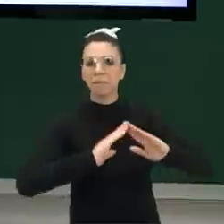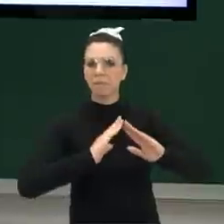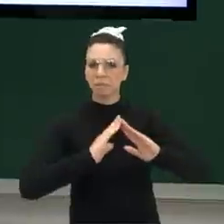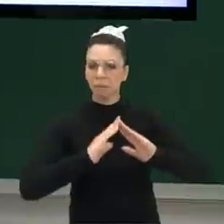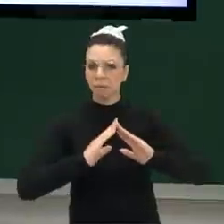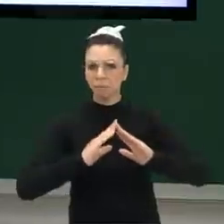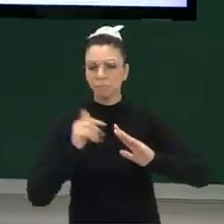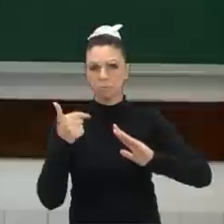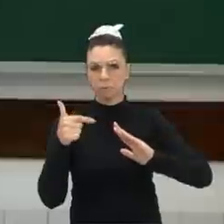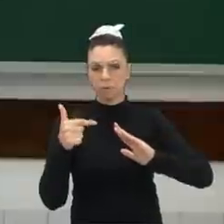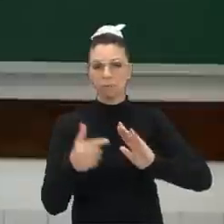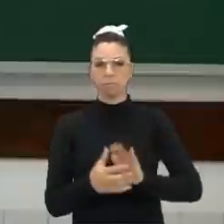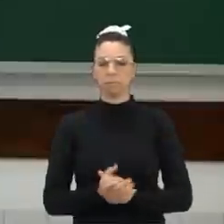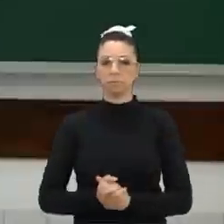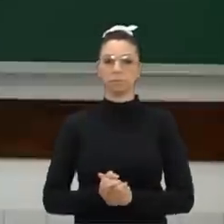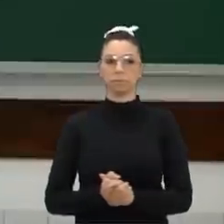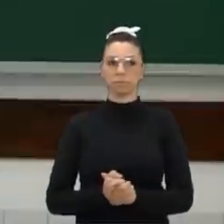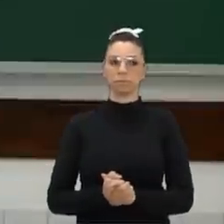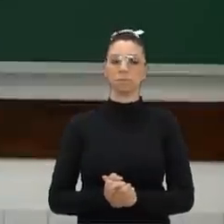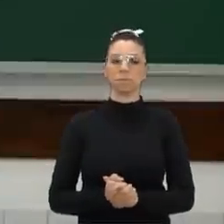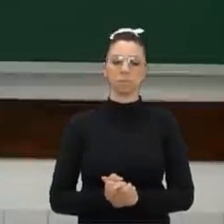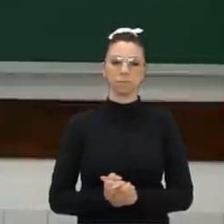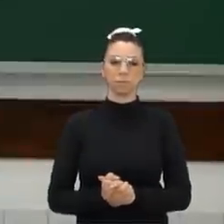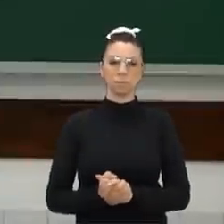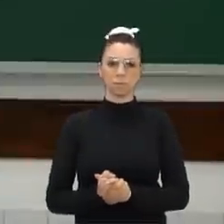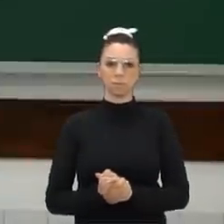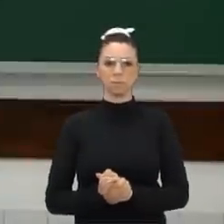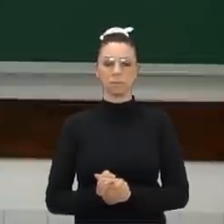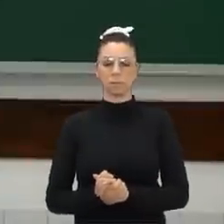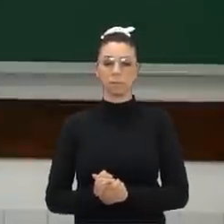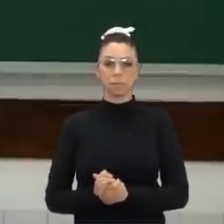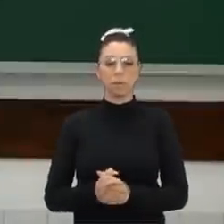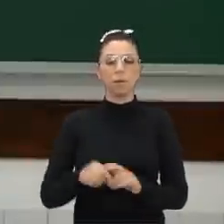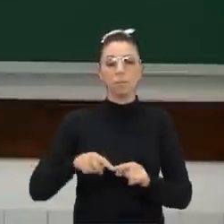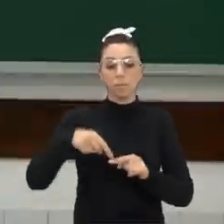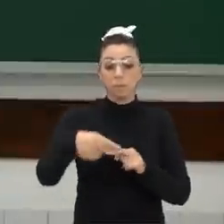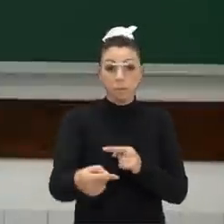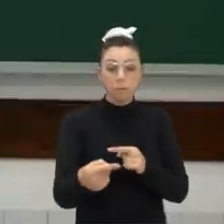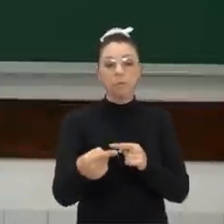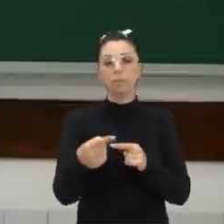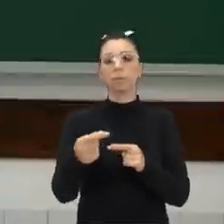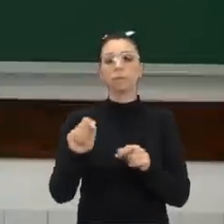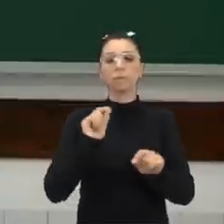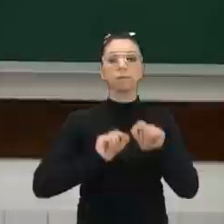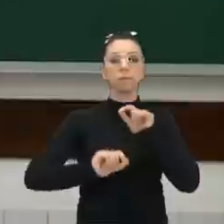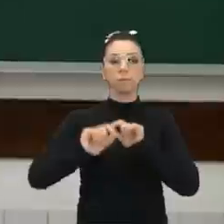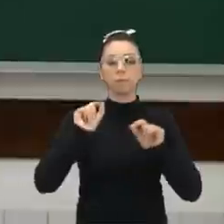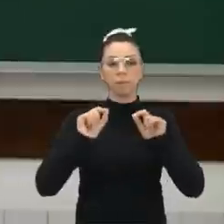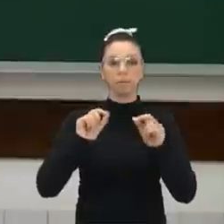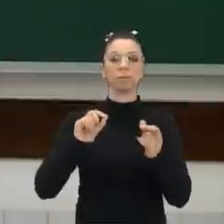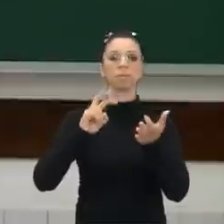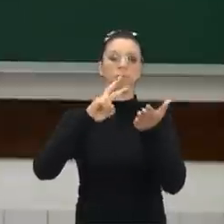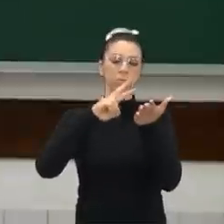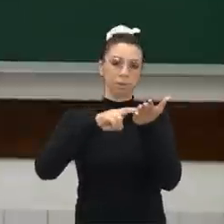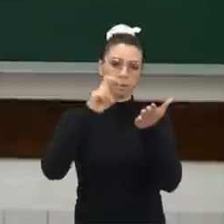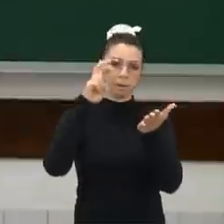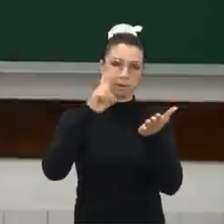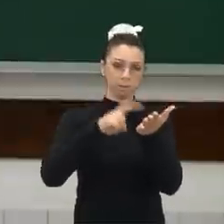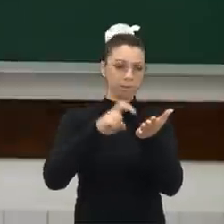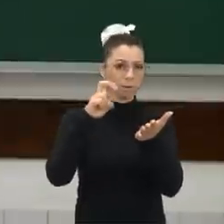nessa casa. Como a teacher prometeu, então nós vamos trabalhar com mais algumas palavrinhas